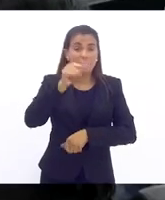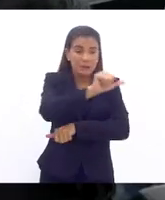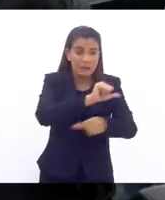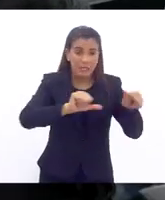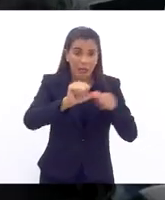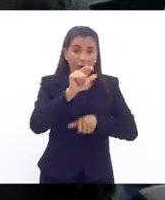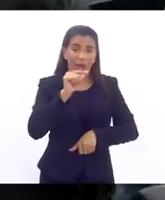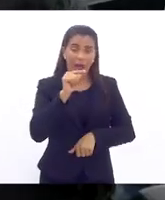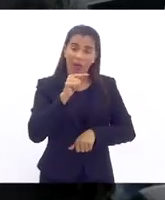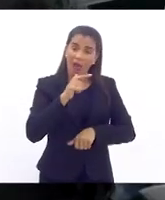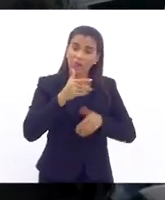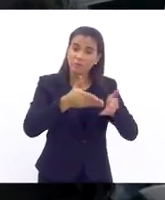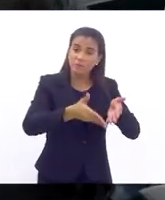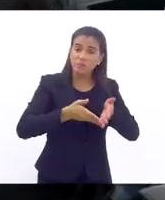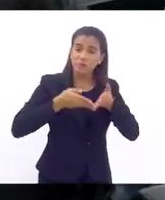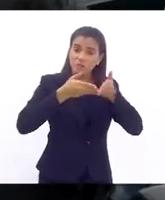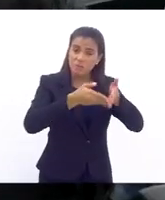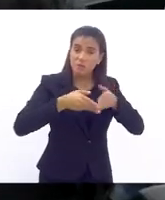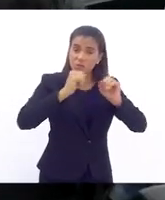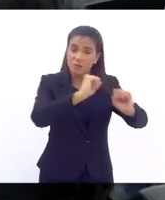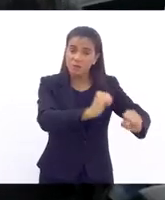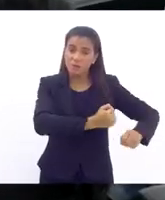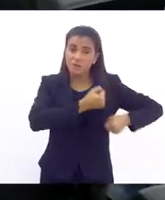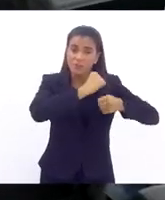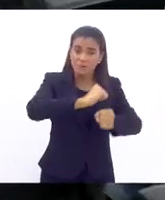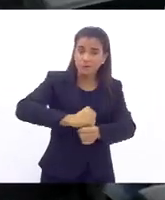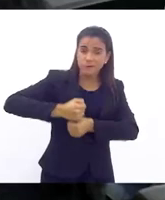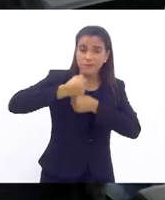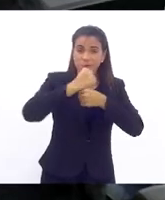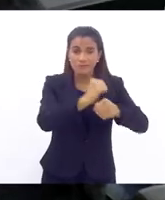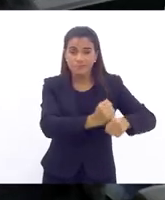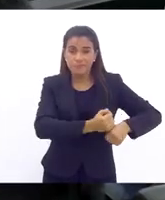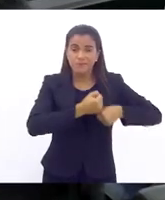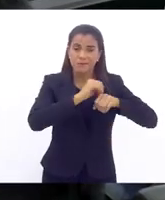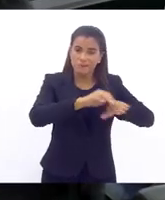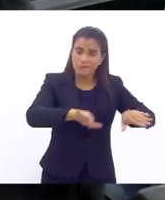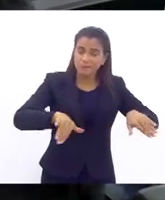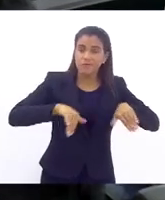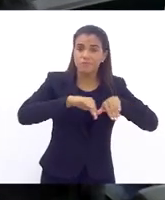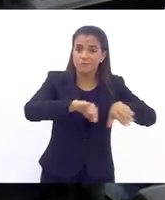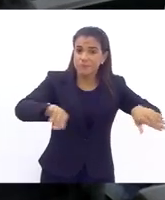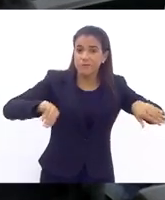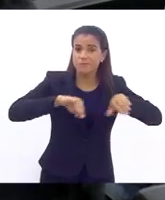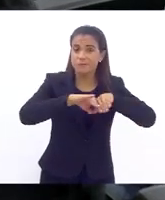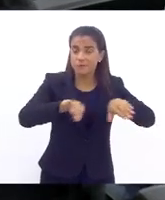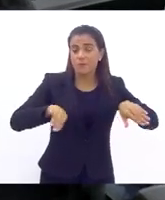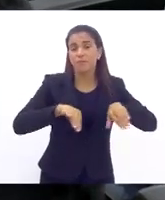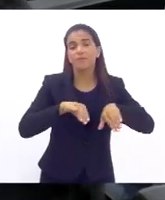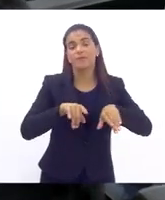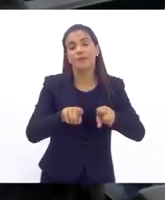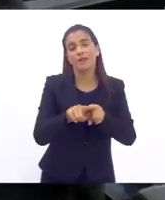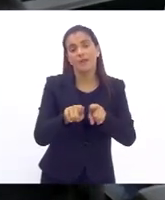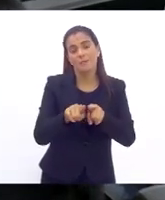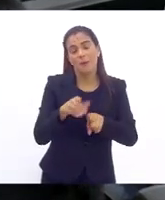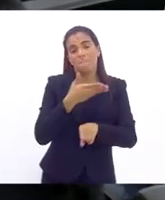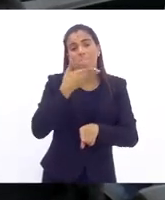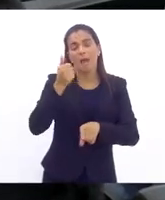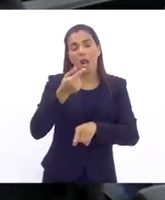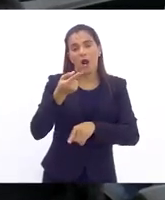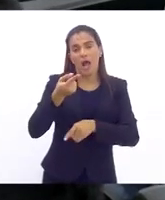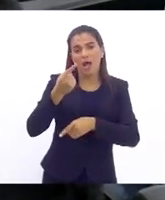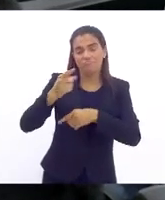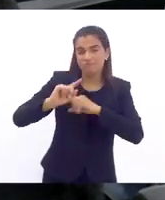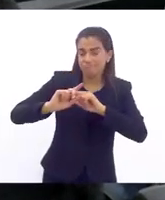navegável mas poderes as pessoas poderem usufruir e inclusive aumentar a questão da cadeia produtiva do